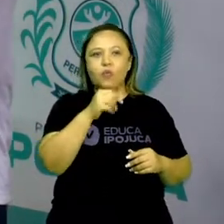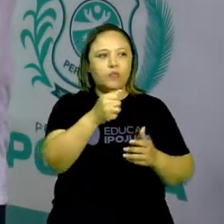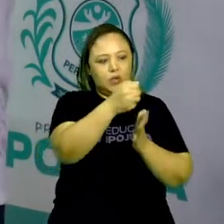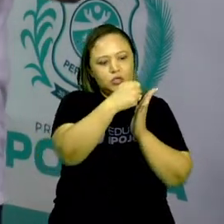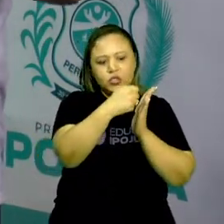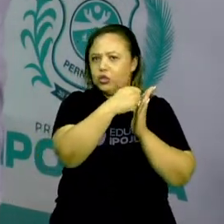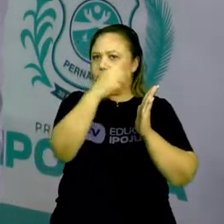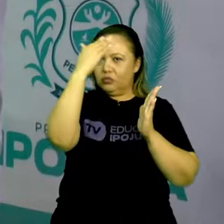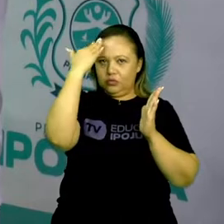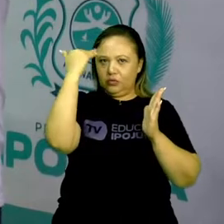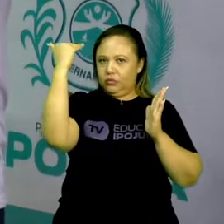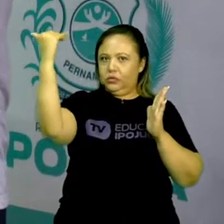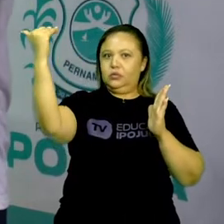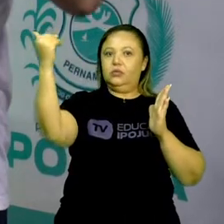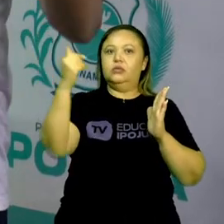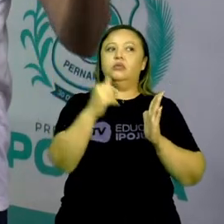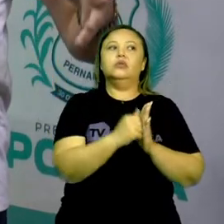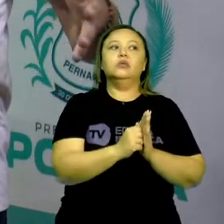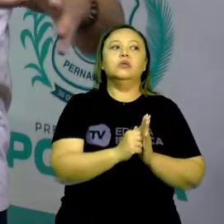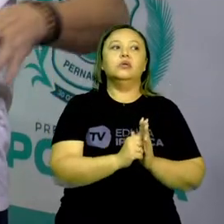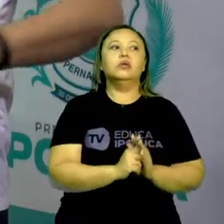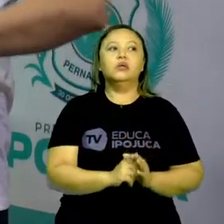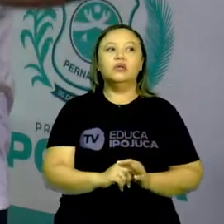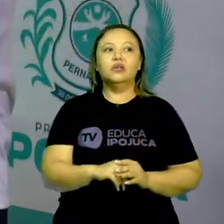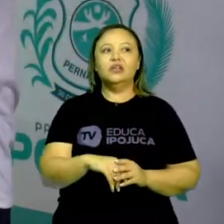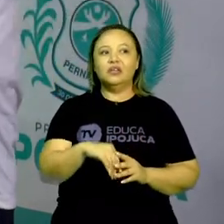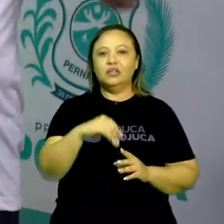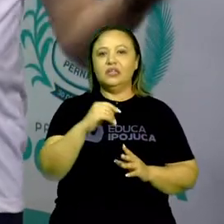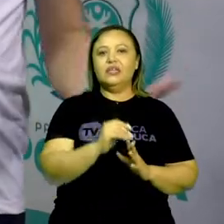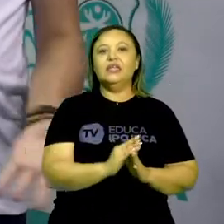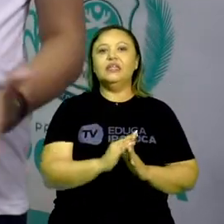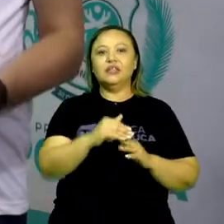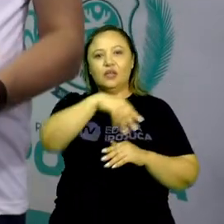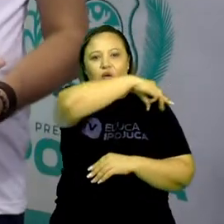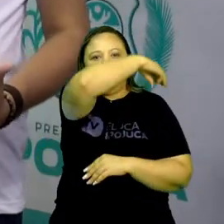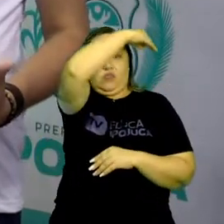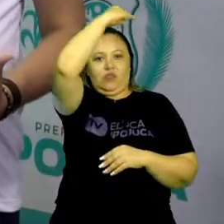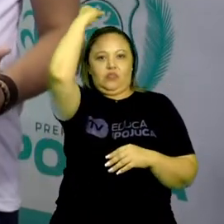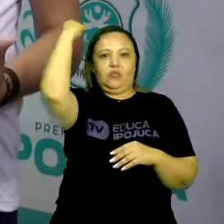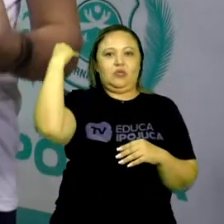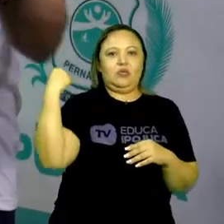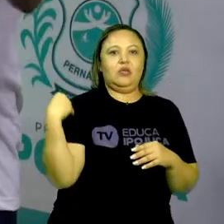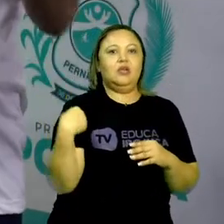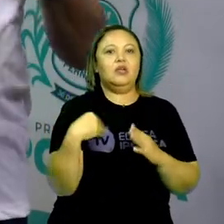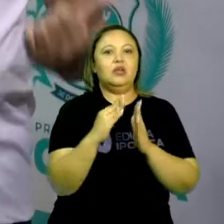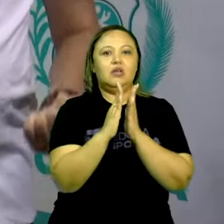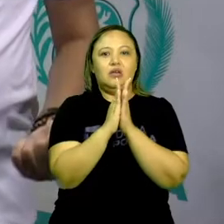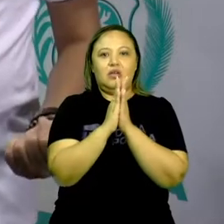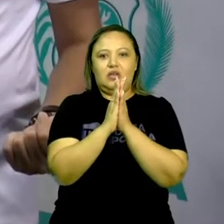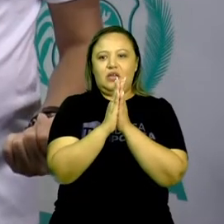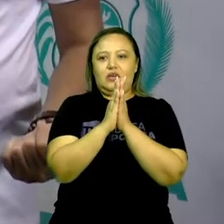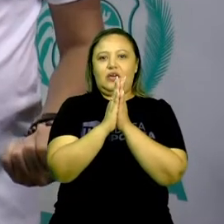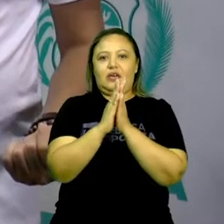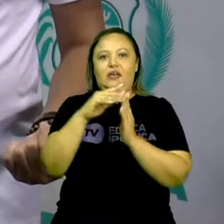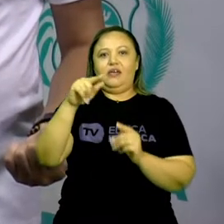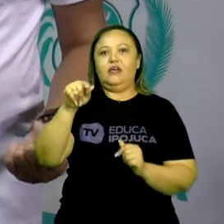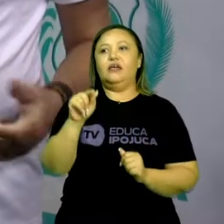tipo, mais ou menos assim: o Auto da Compadecida é o retrato de um Brasil que muitos não querem